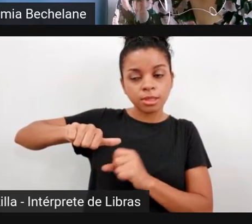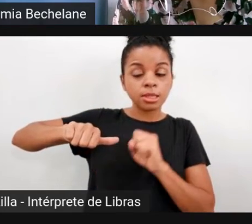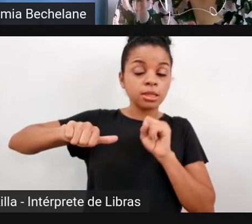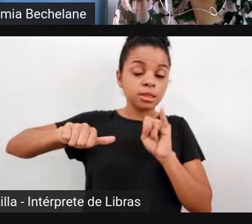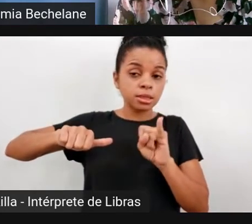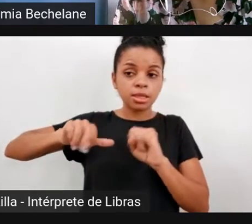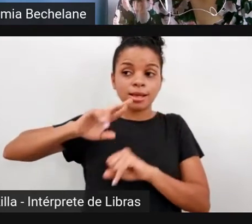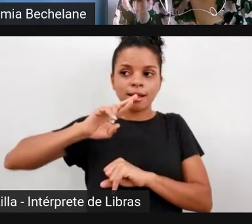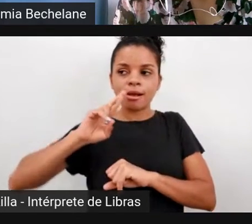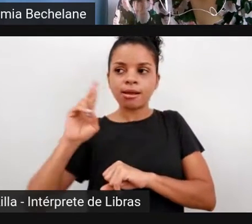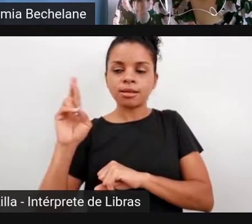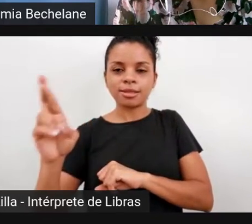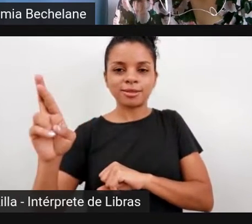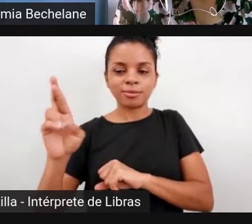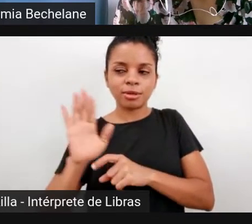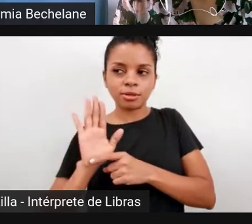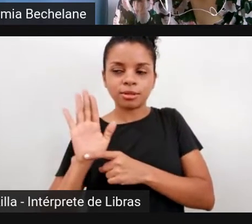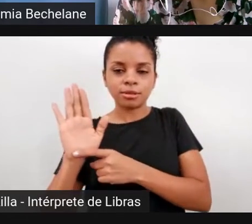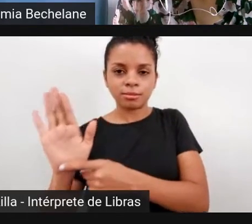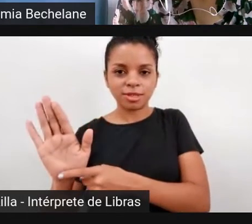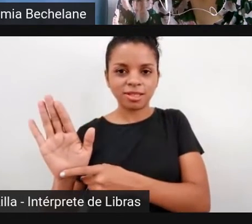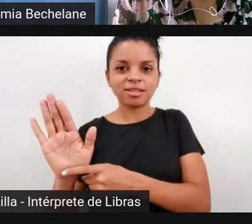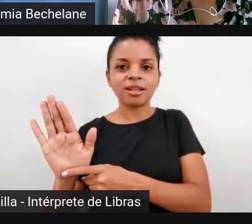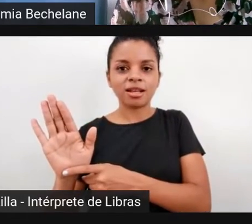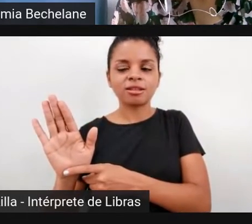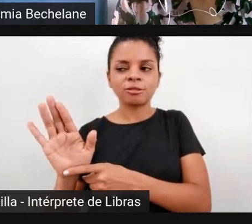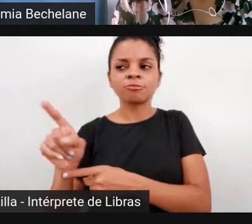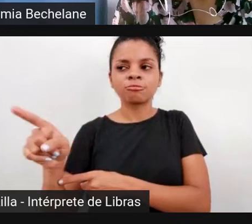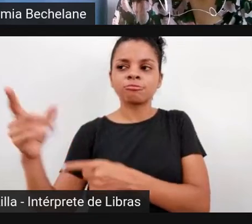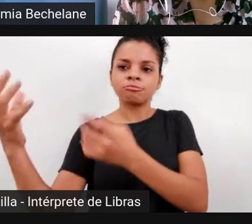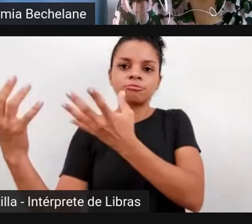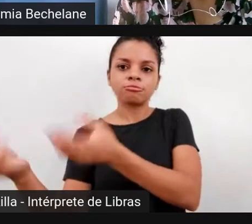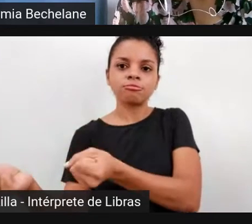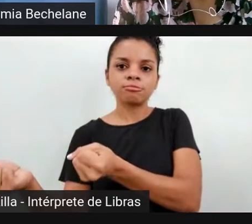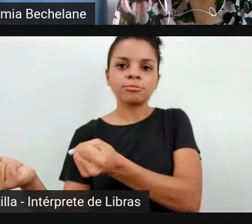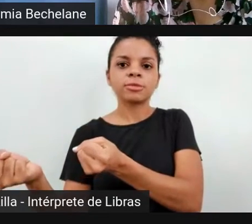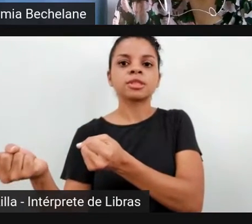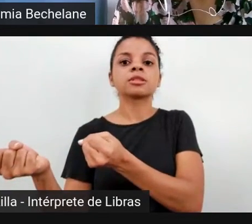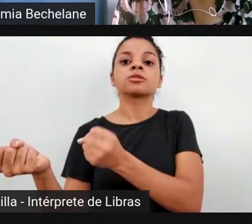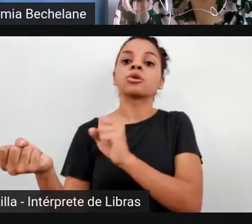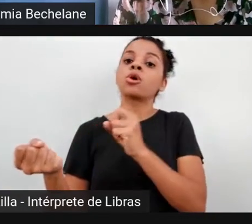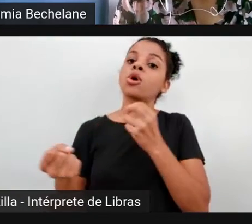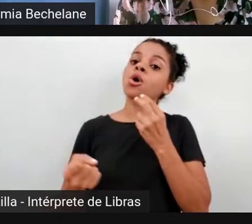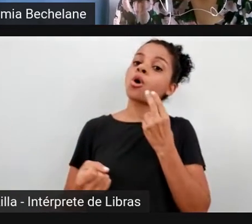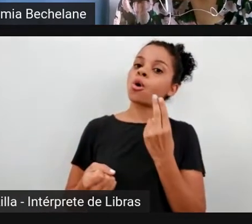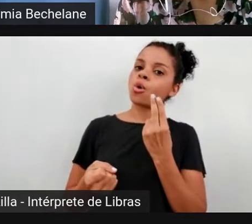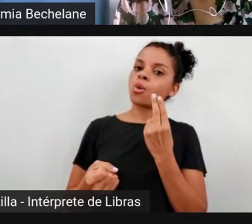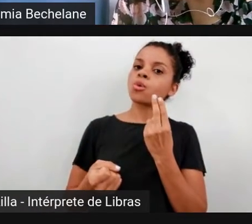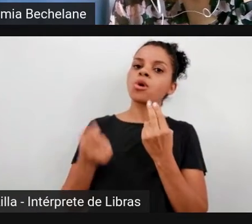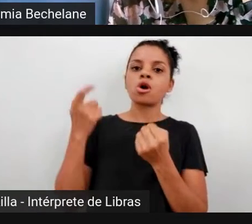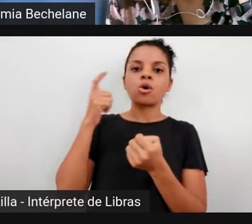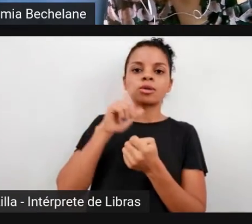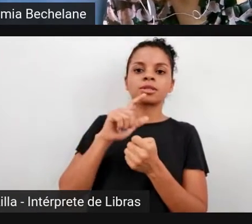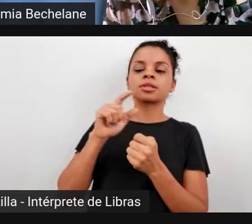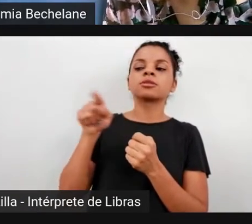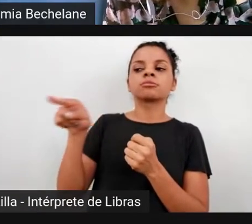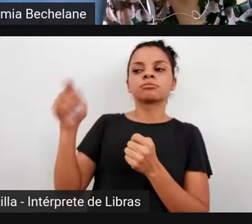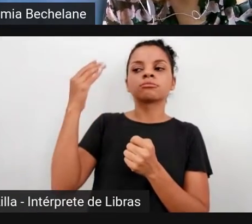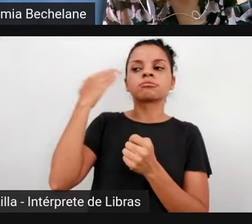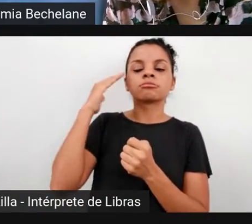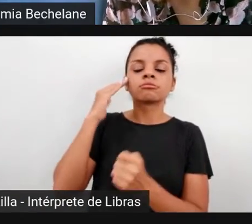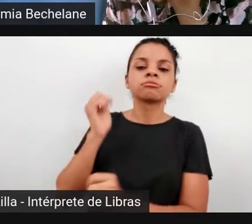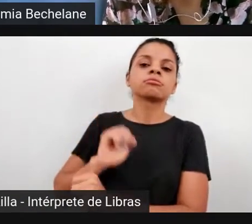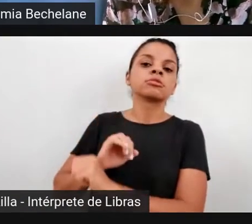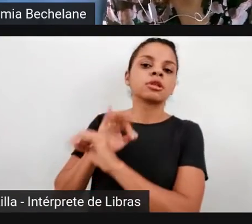dada, vamos dizer assim, convenceu o cidadão que fez a consulta, ou esclareceu, ou mudou sua opinião.